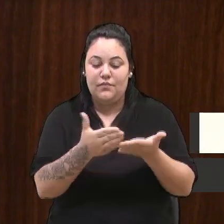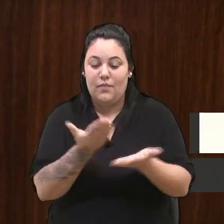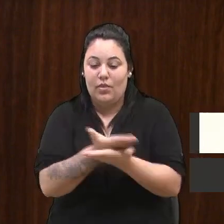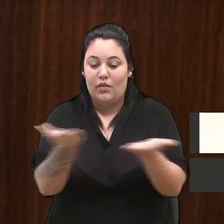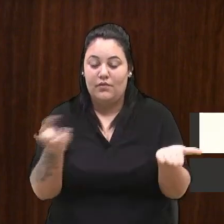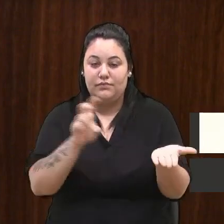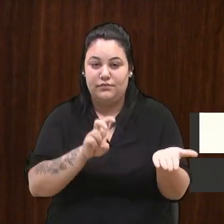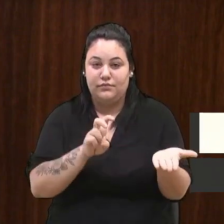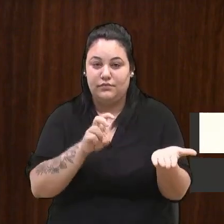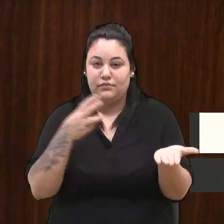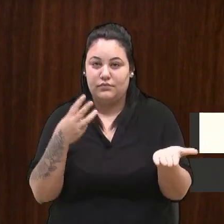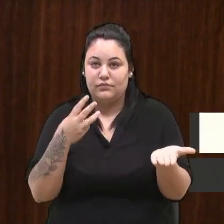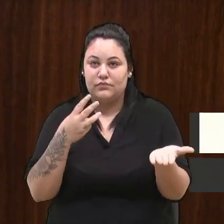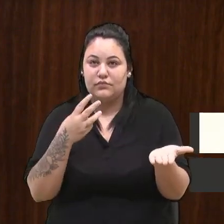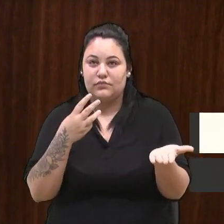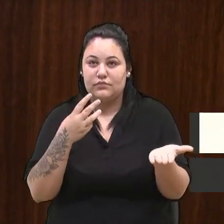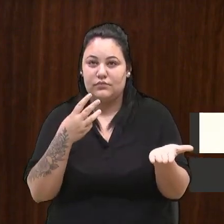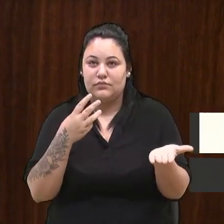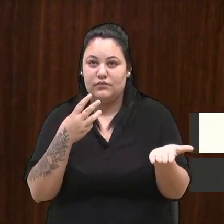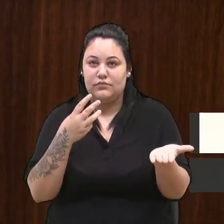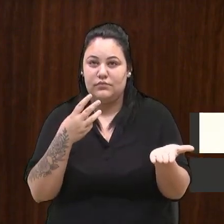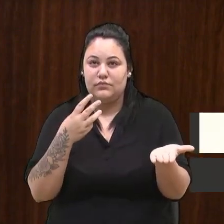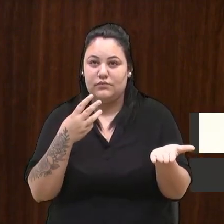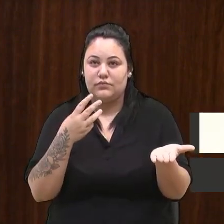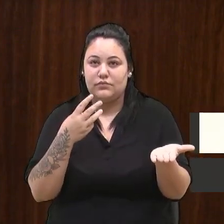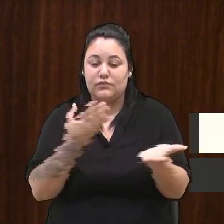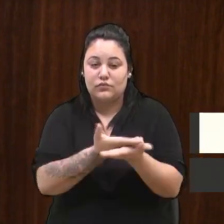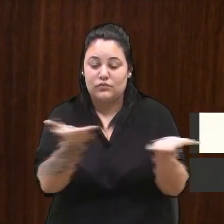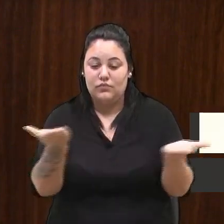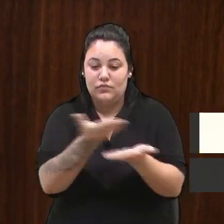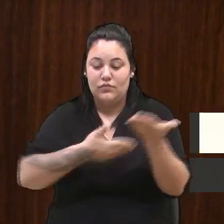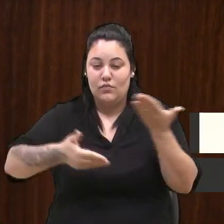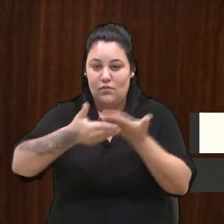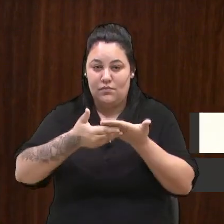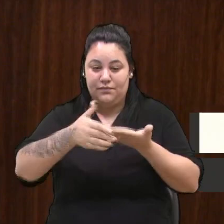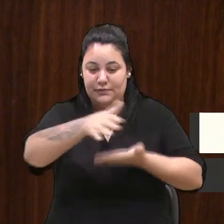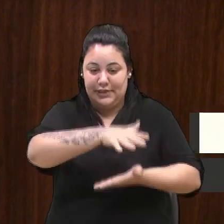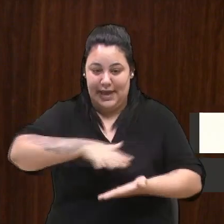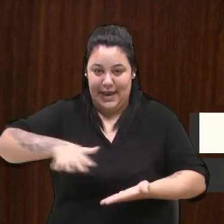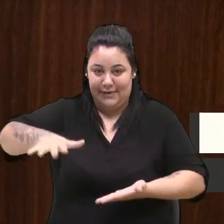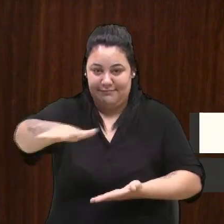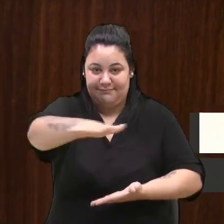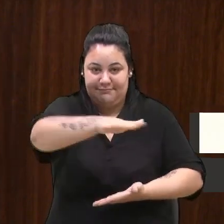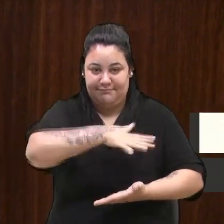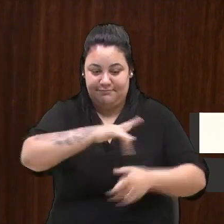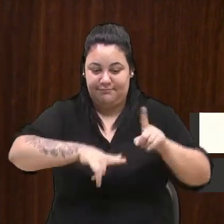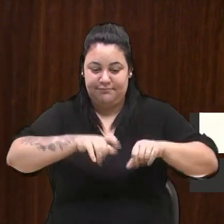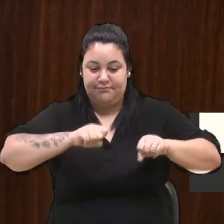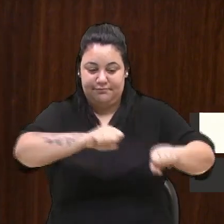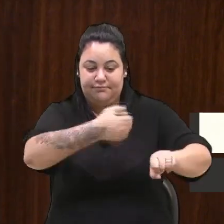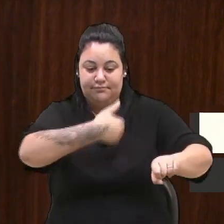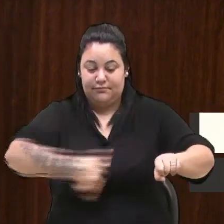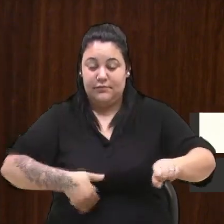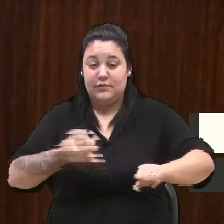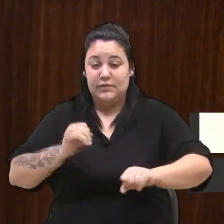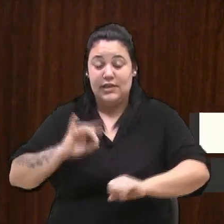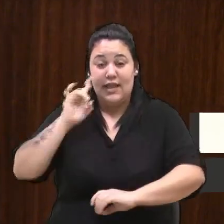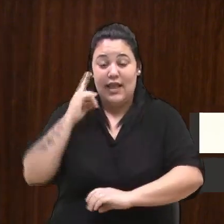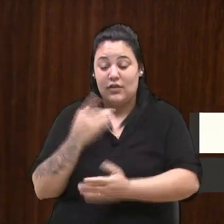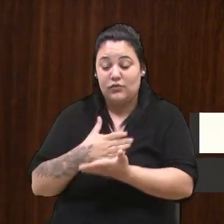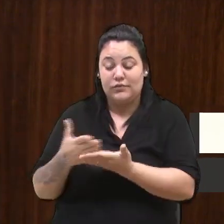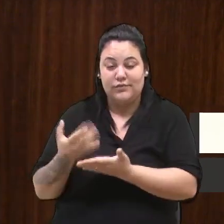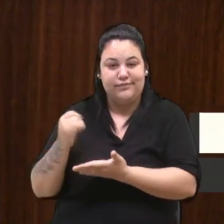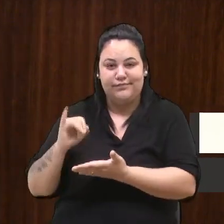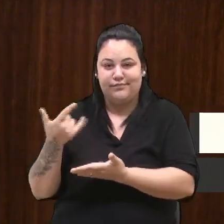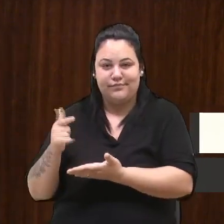metros, da concessão total da área. Então, se a ideia inicial não tivesse